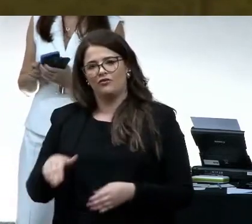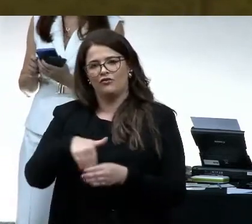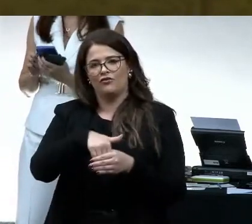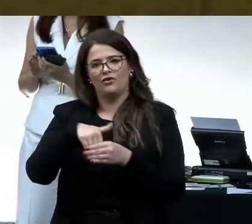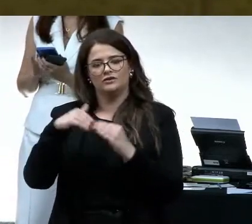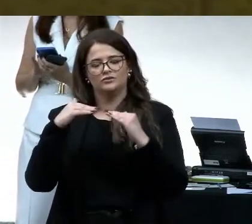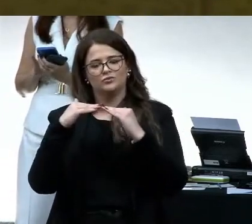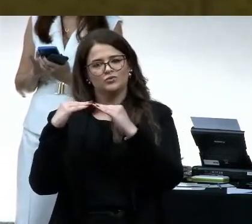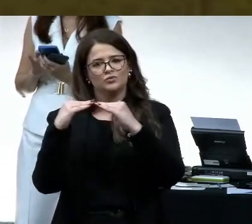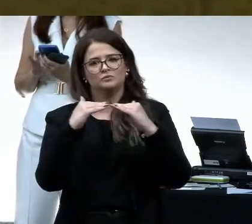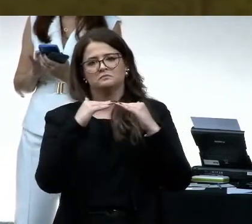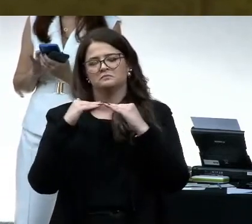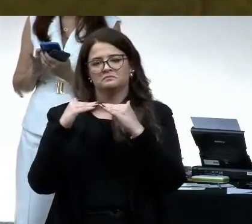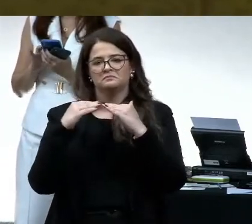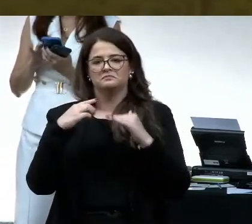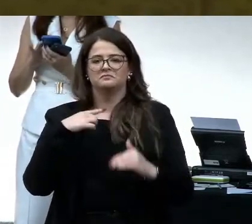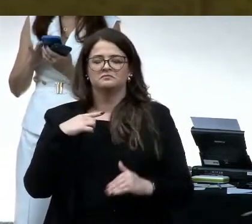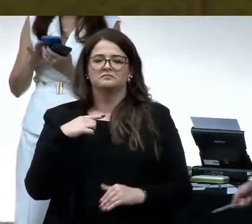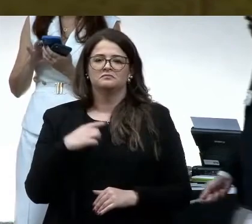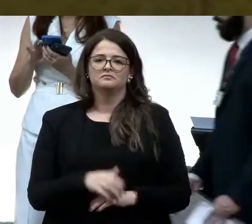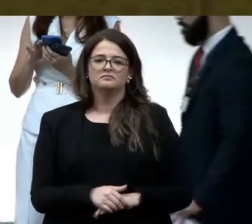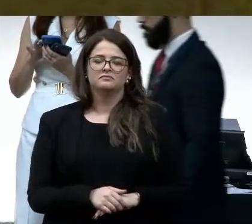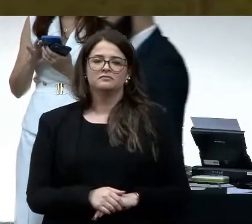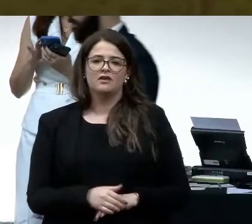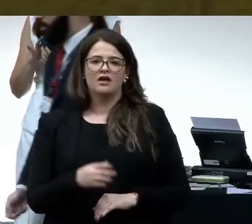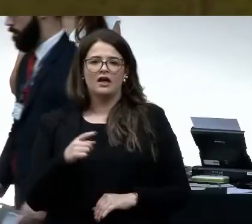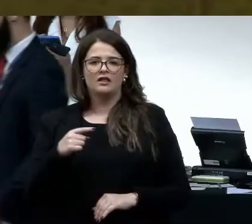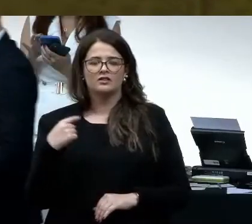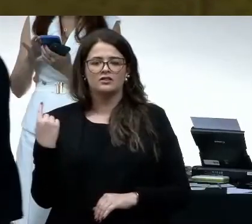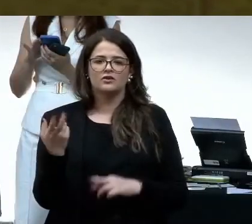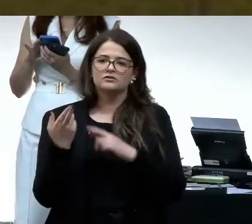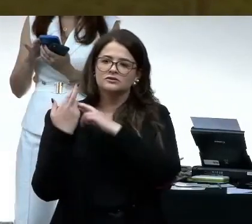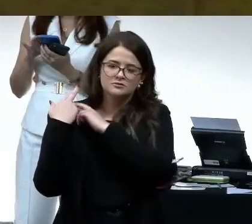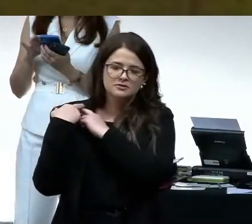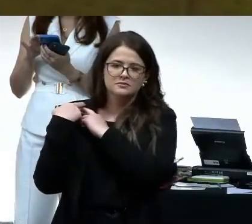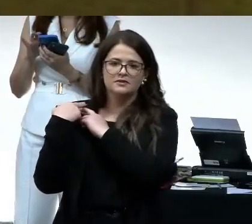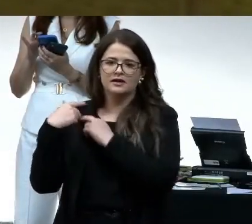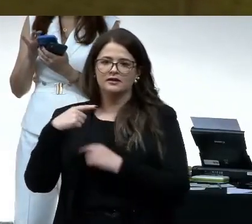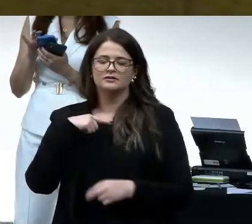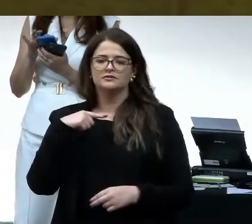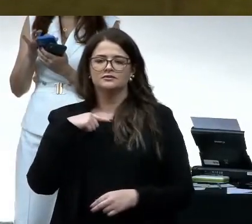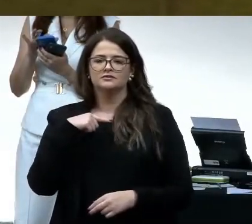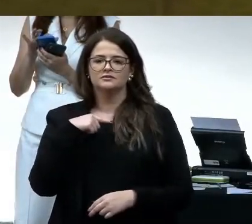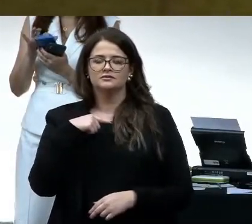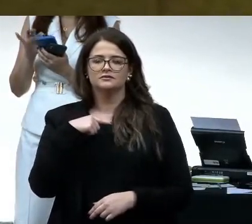unânime. A nossa responsabilidade na condução